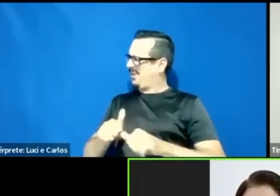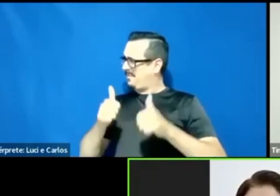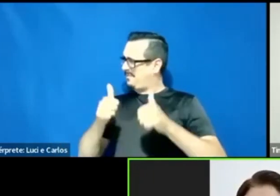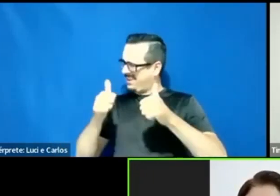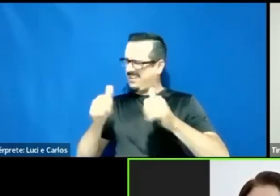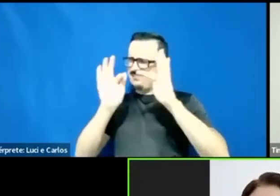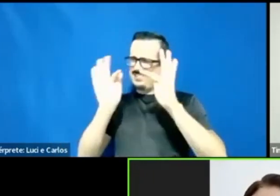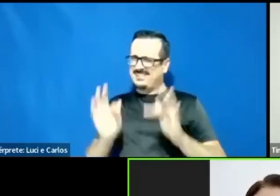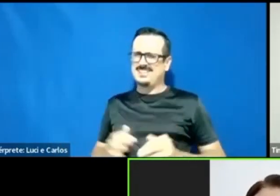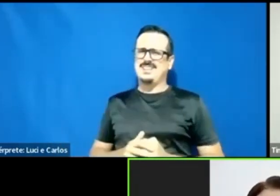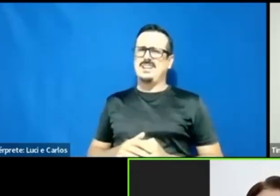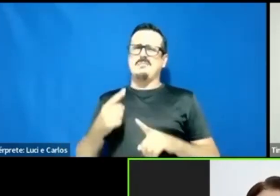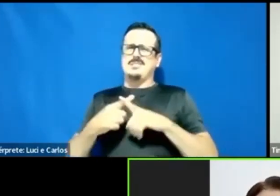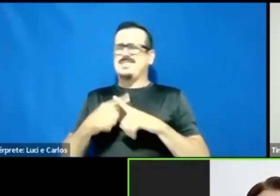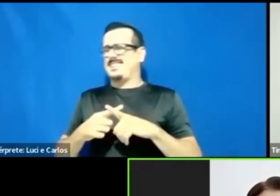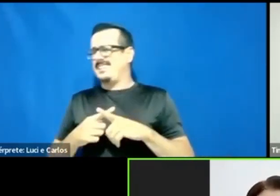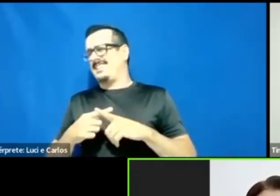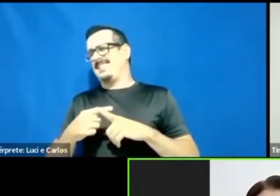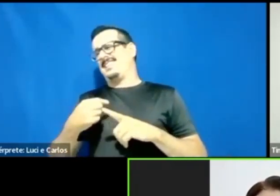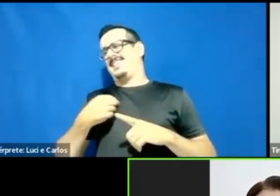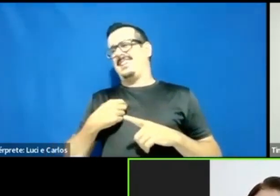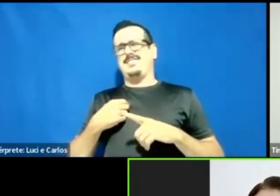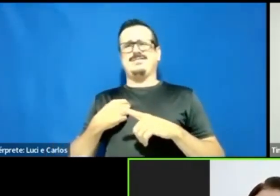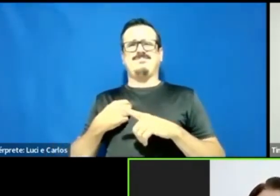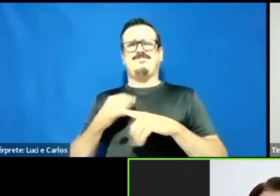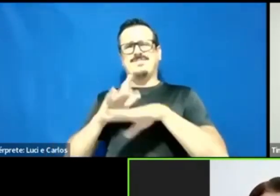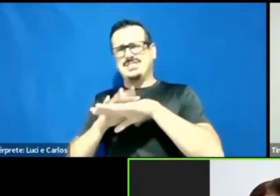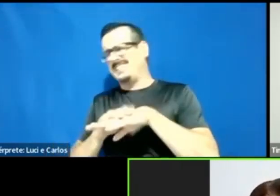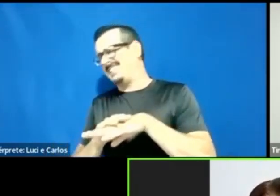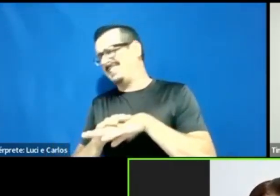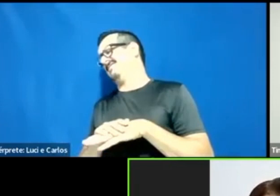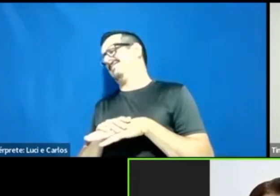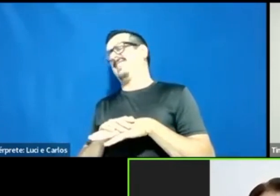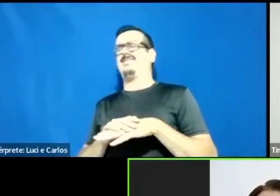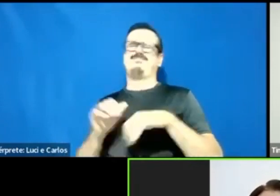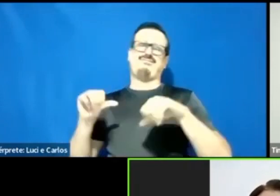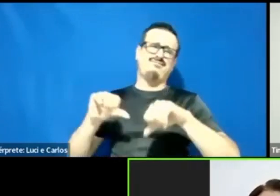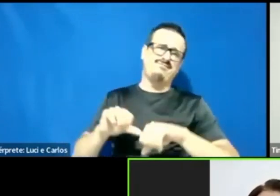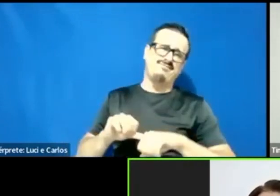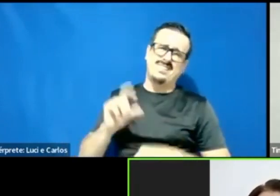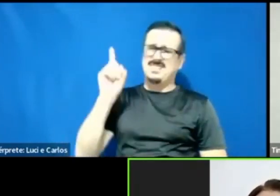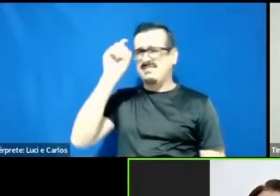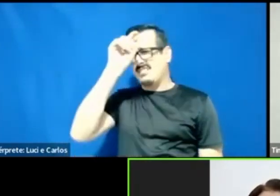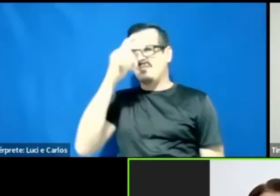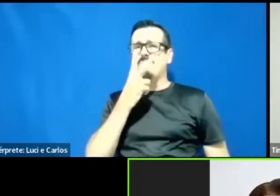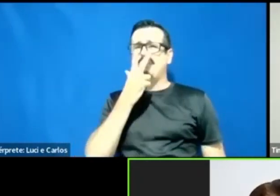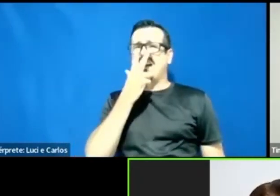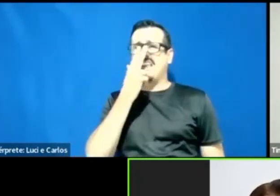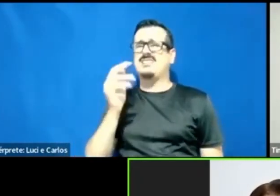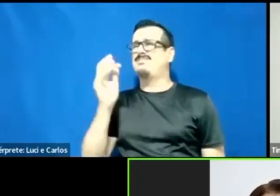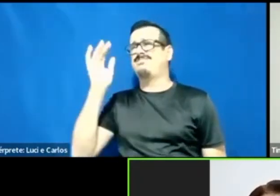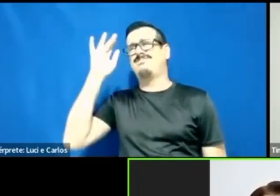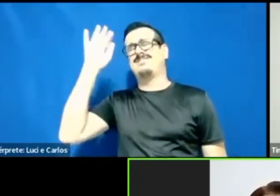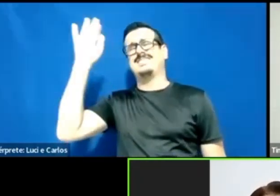gente não tem saúde, é como se a gente não tivesse mais sonhos, é como se a gente não tivesse mais